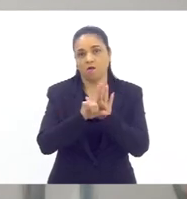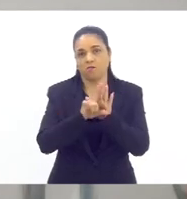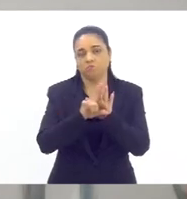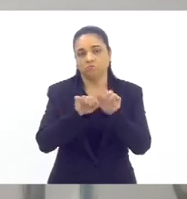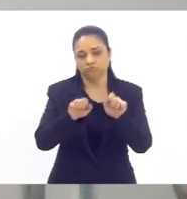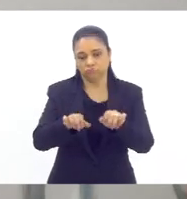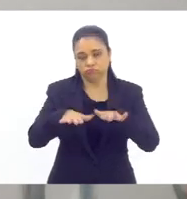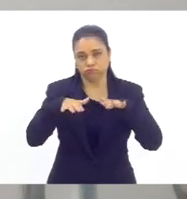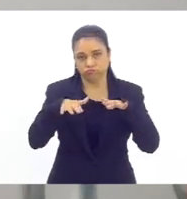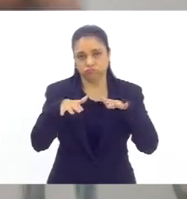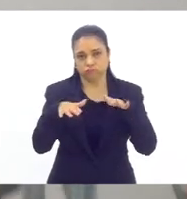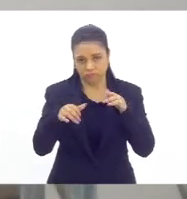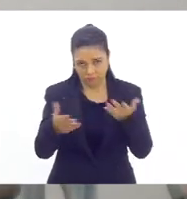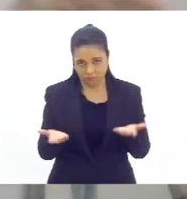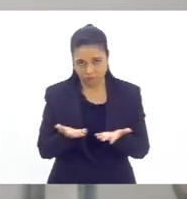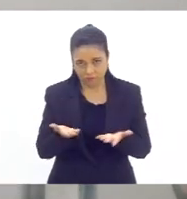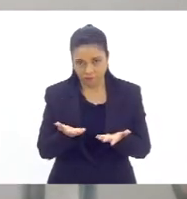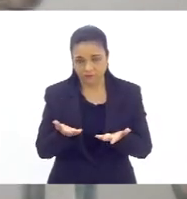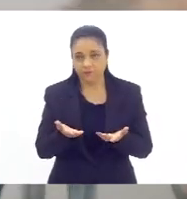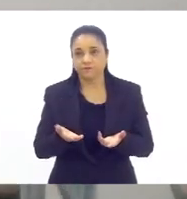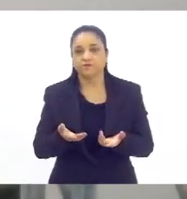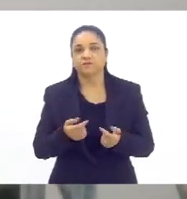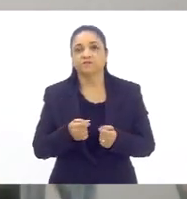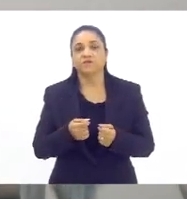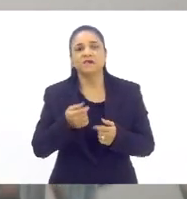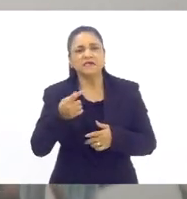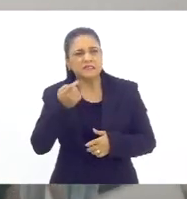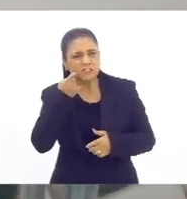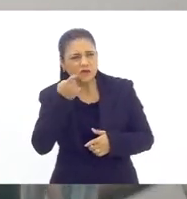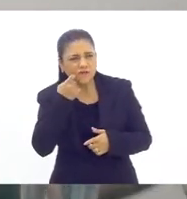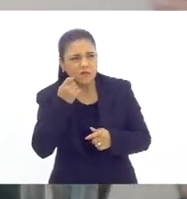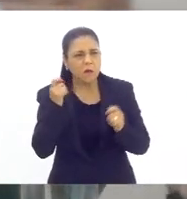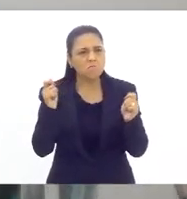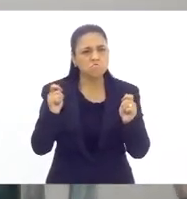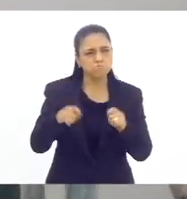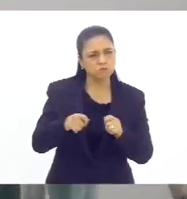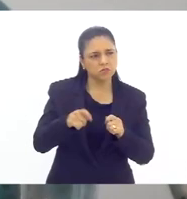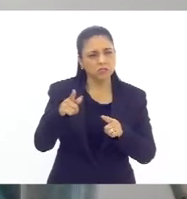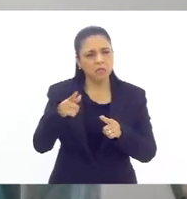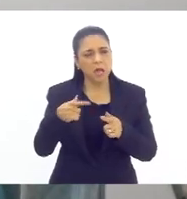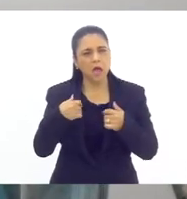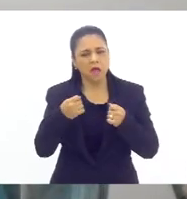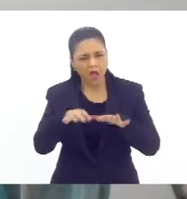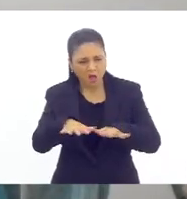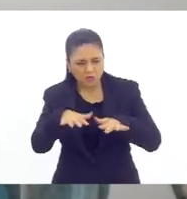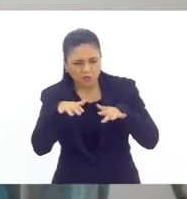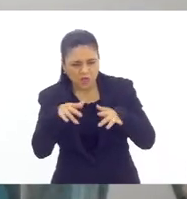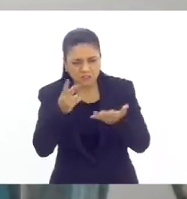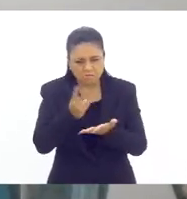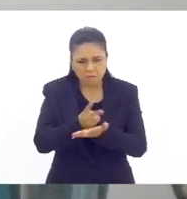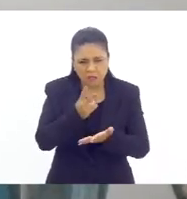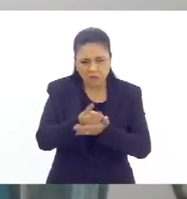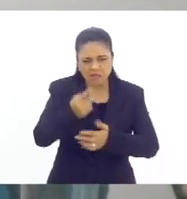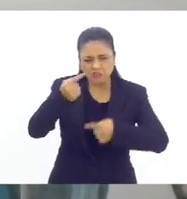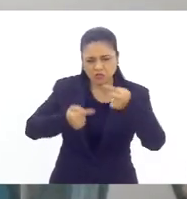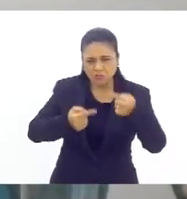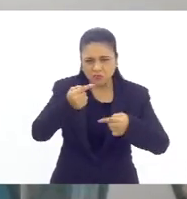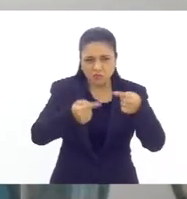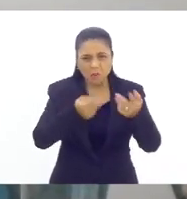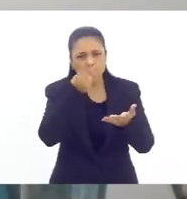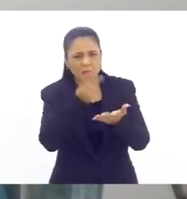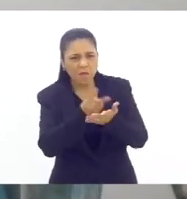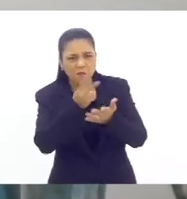ressaltar isso e às vezes as pessoas falam Poxa sexta-feira podia estar nos copos uma audiência ver as mesmas pessoas falando a mesma